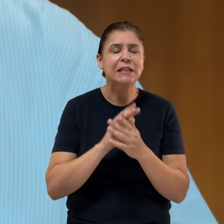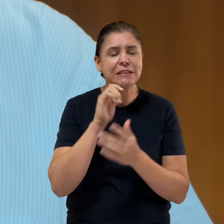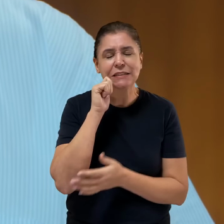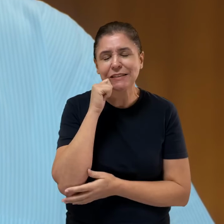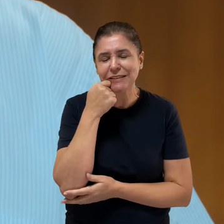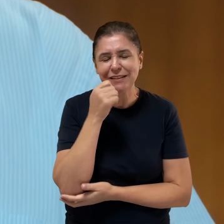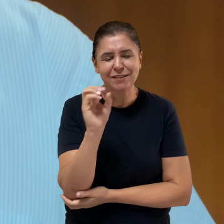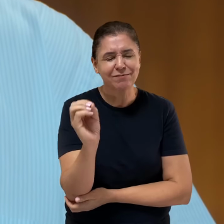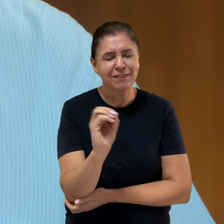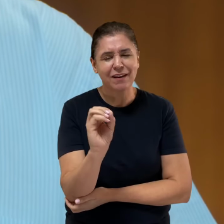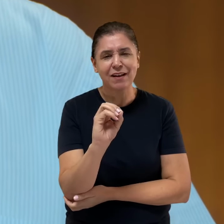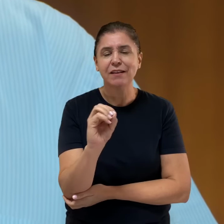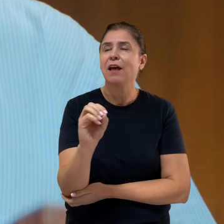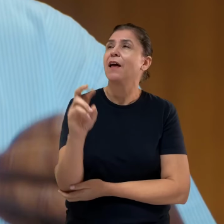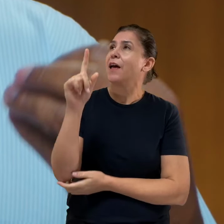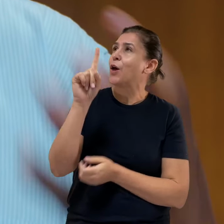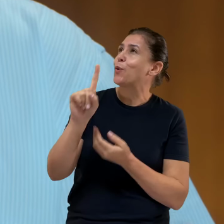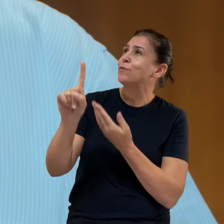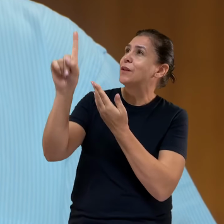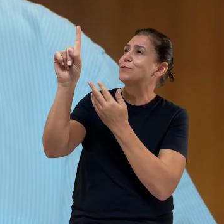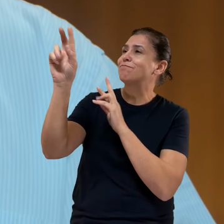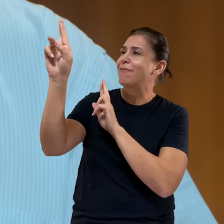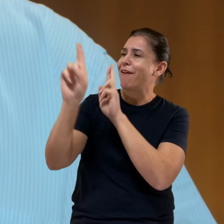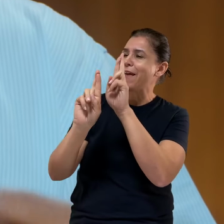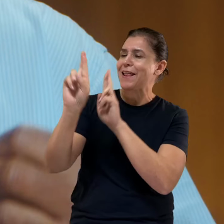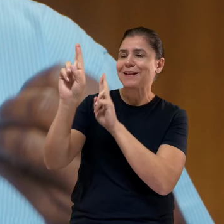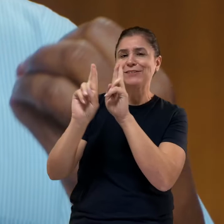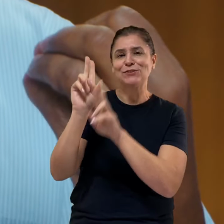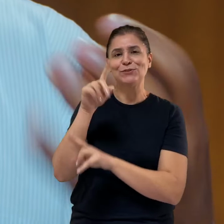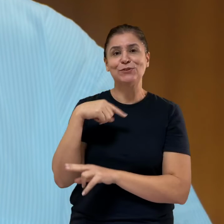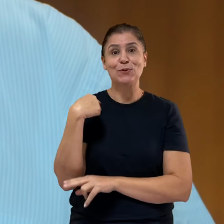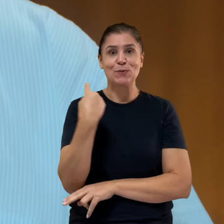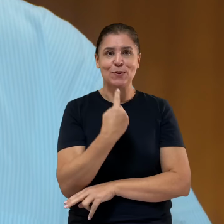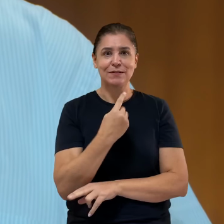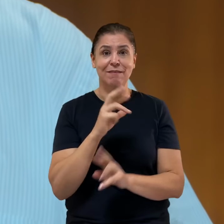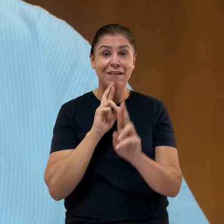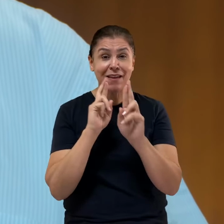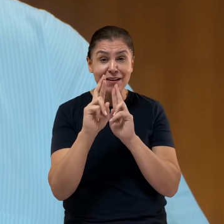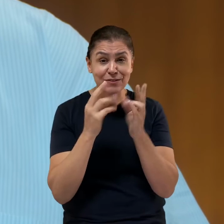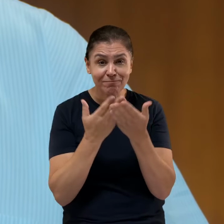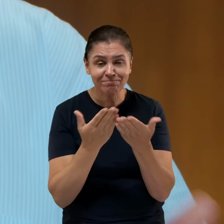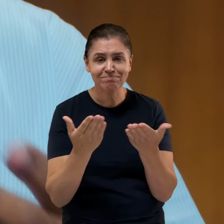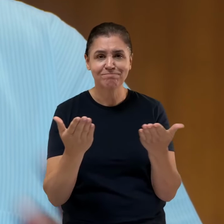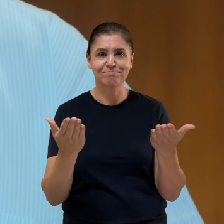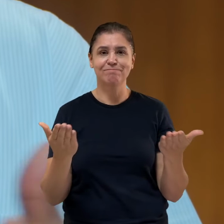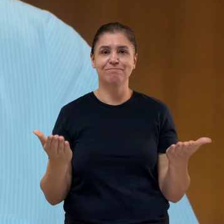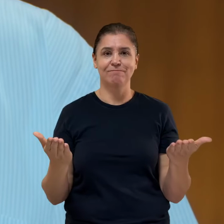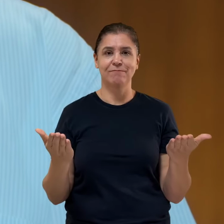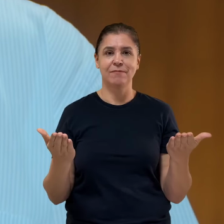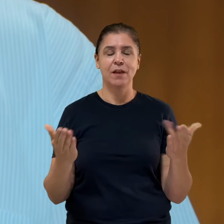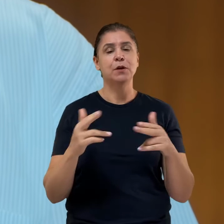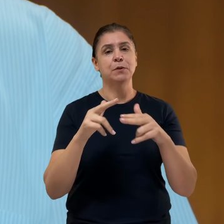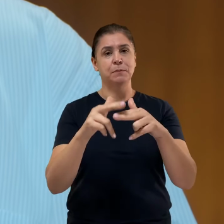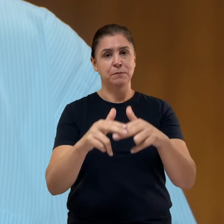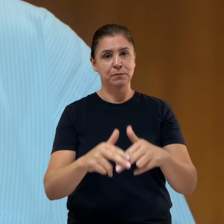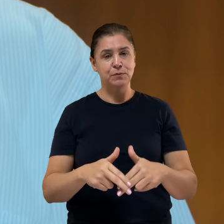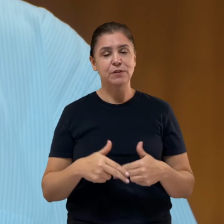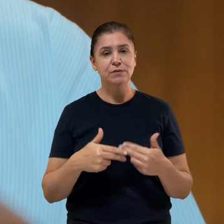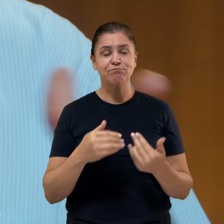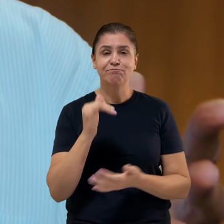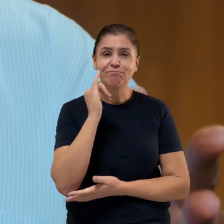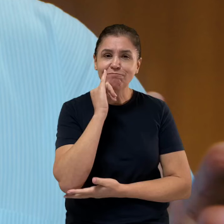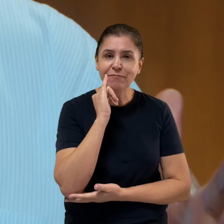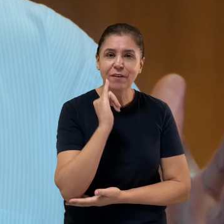sem mistérios, mas um Deus que relaciona, um Deus que está relacionando com a gente. Então, eu